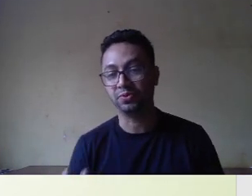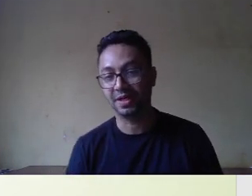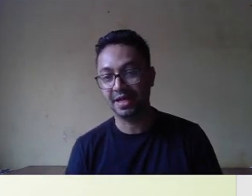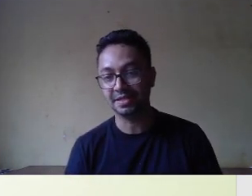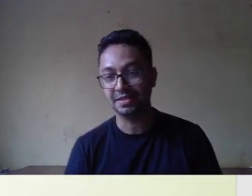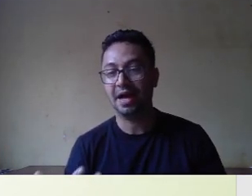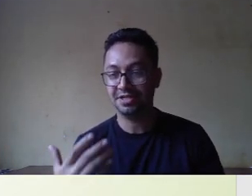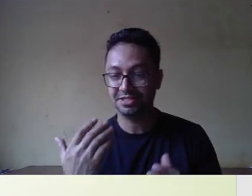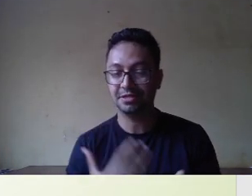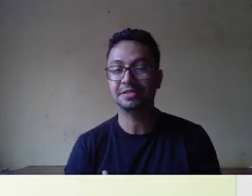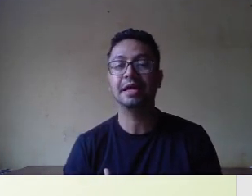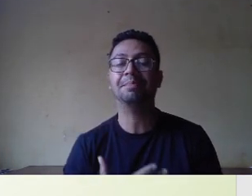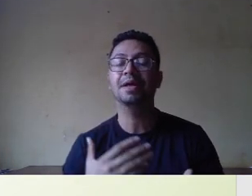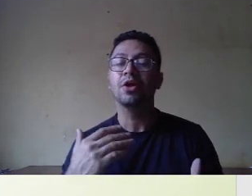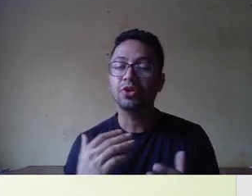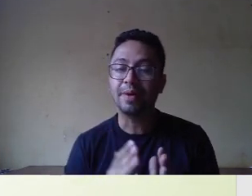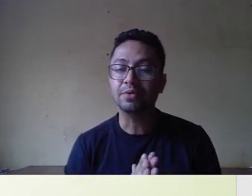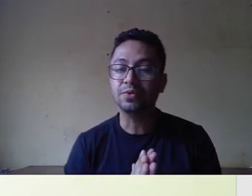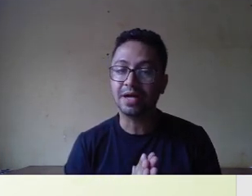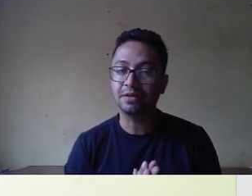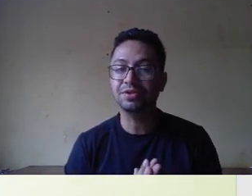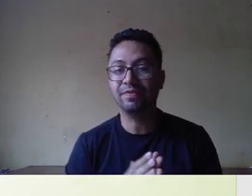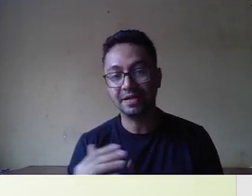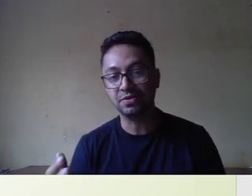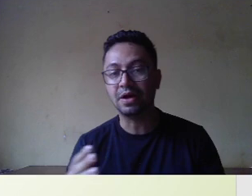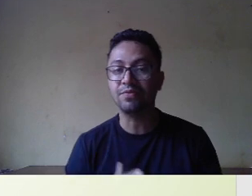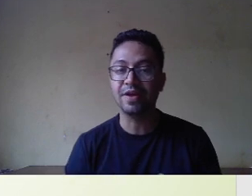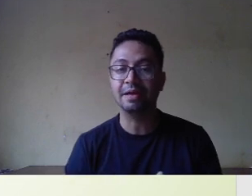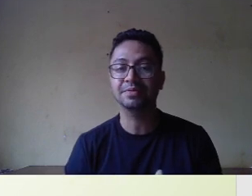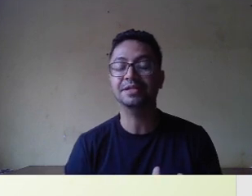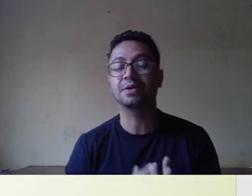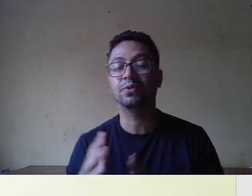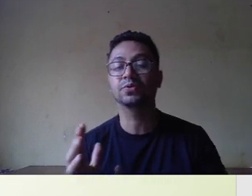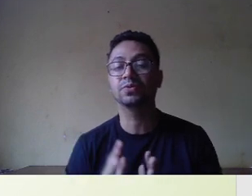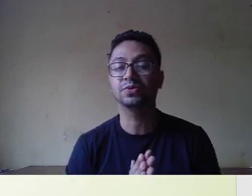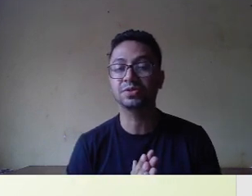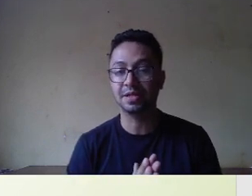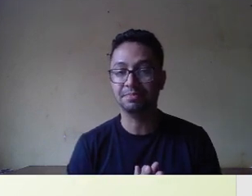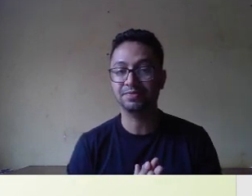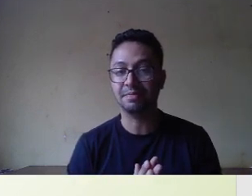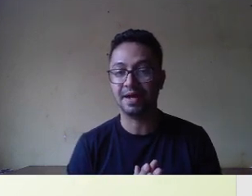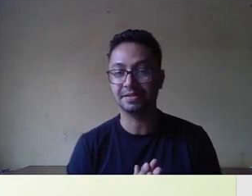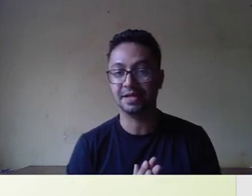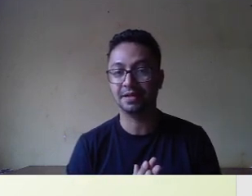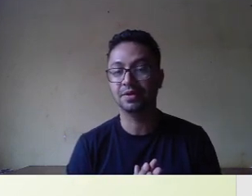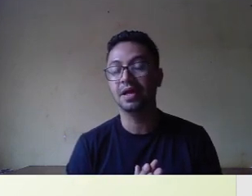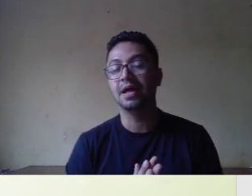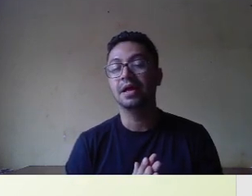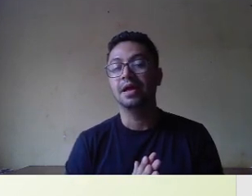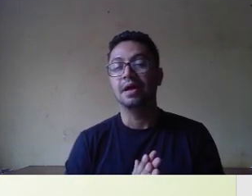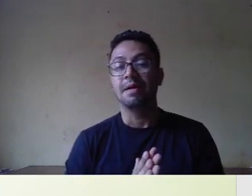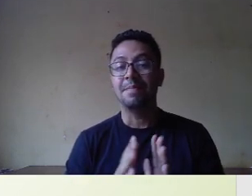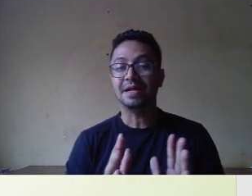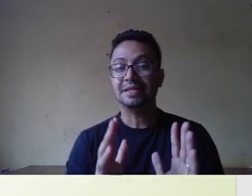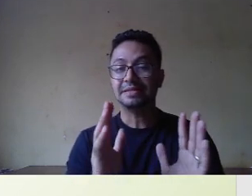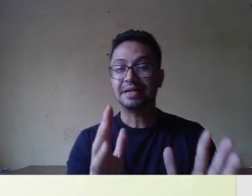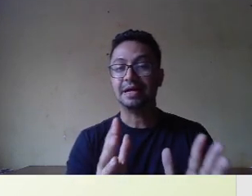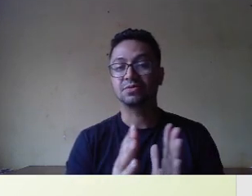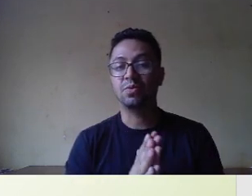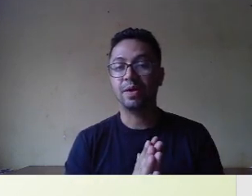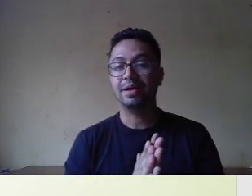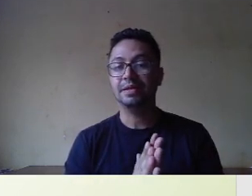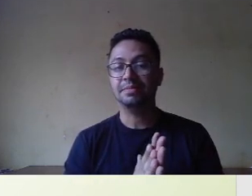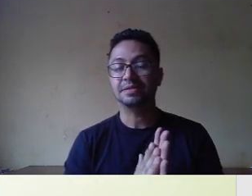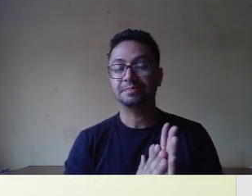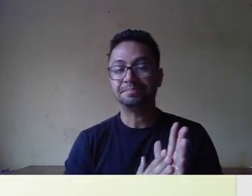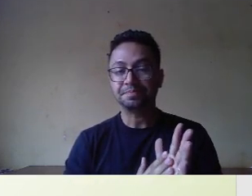para o português, a gente tem que sempre tomar o cuidado de flexionar o verbo, né, de acordo com os seus tempos verbais, certo? Mas nesse caso,